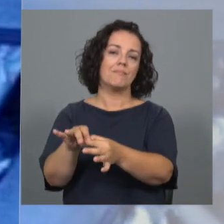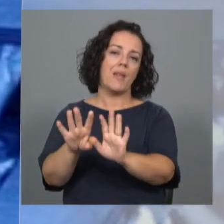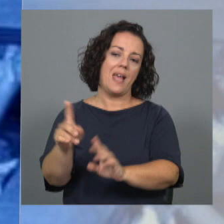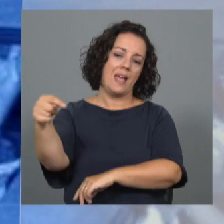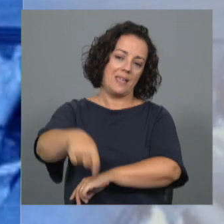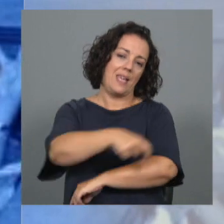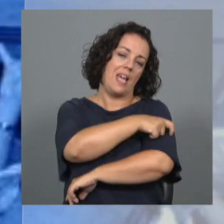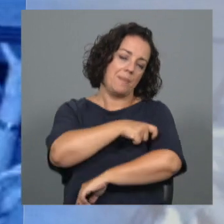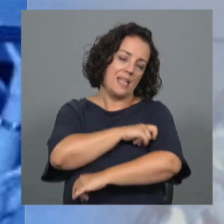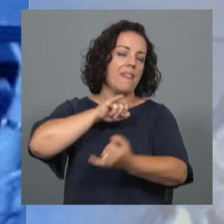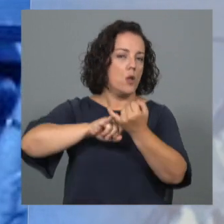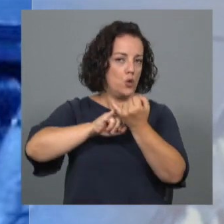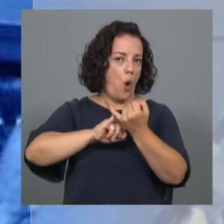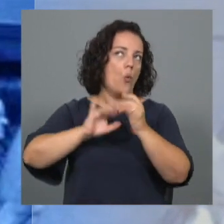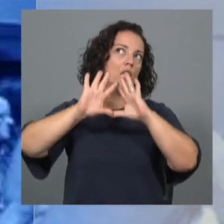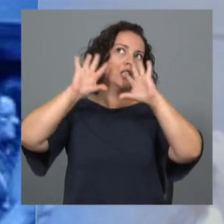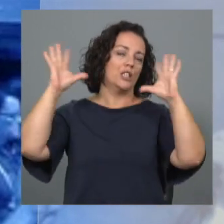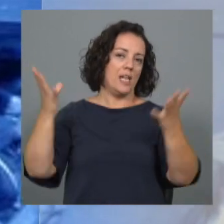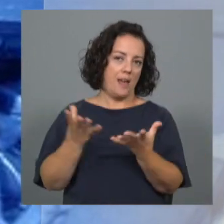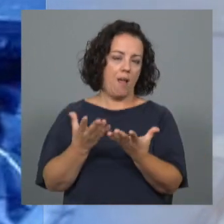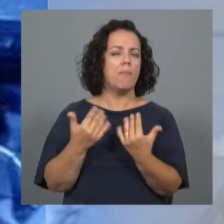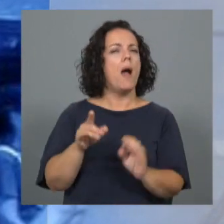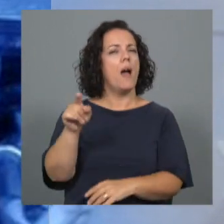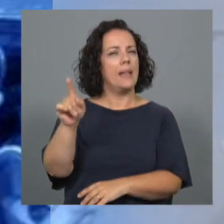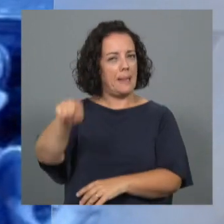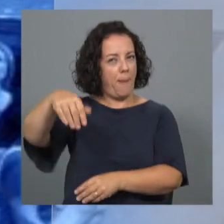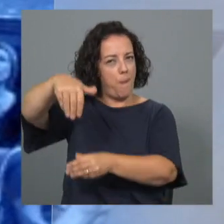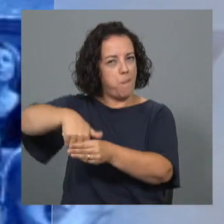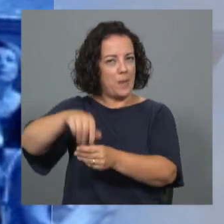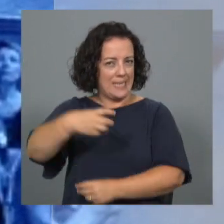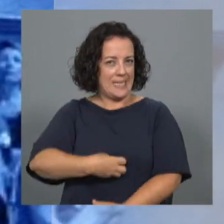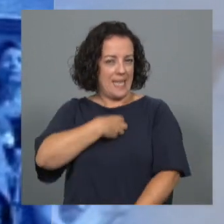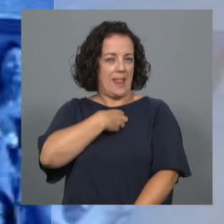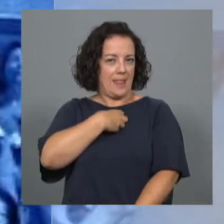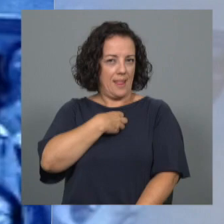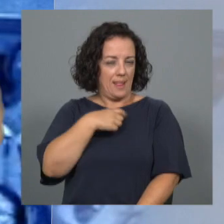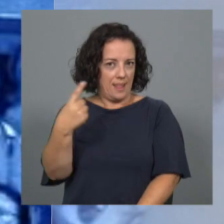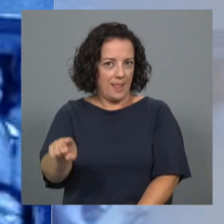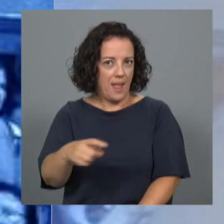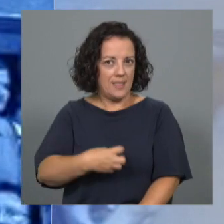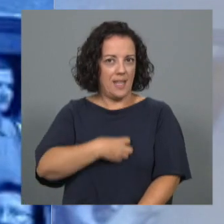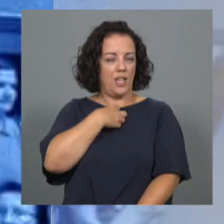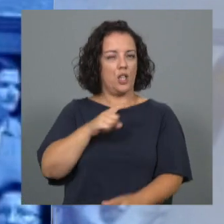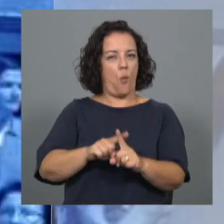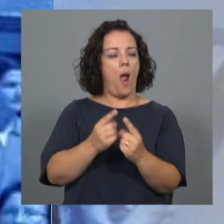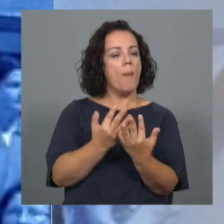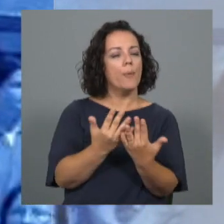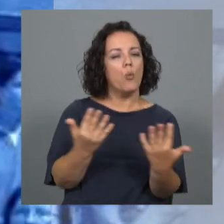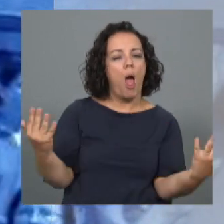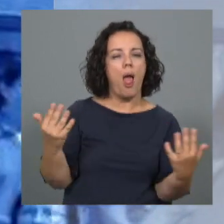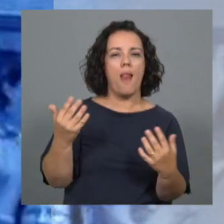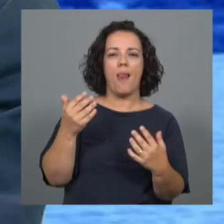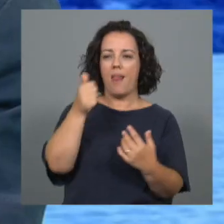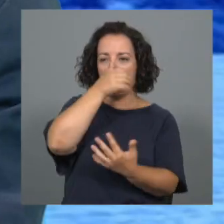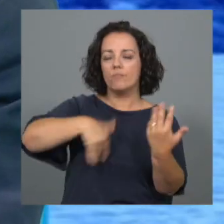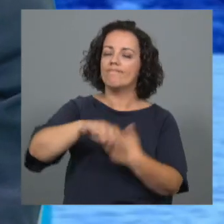APEC na sua generalidade, mas sentem aí também este desafio da pluralidade e da convivência entre todos. Eu penso que todas as